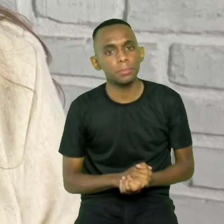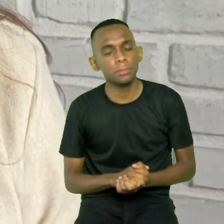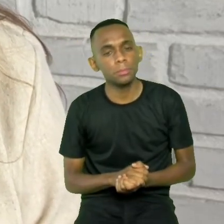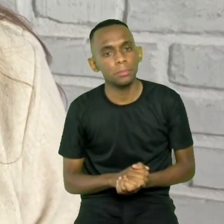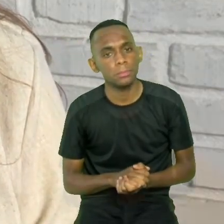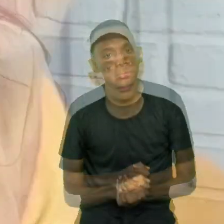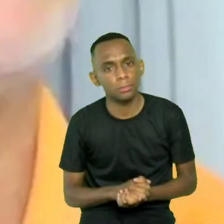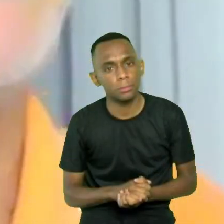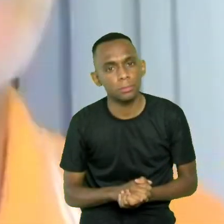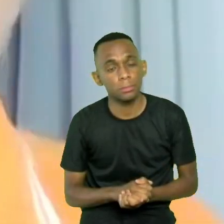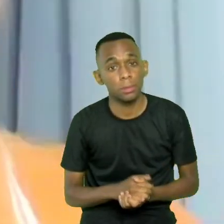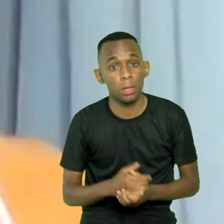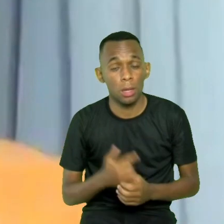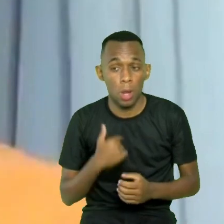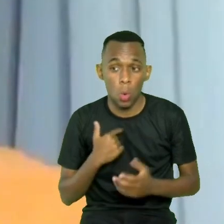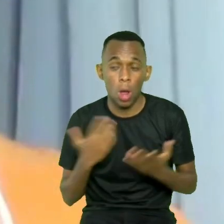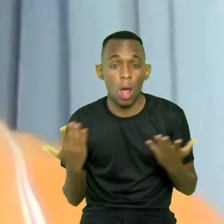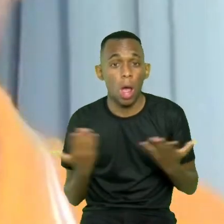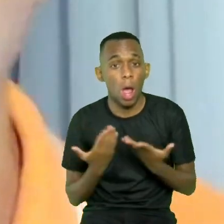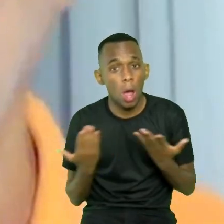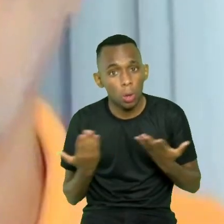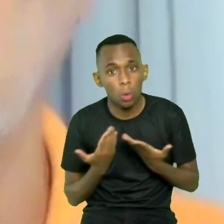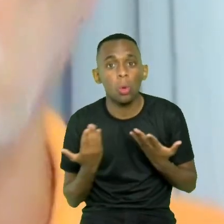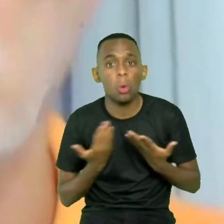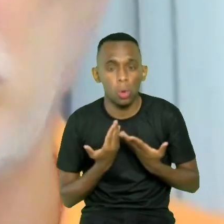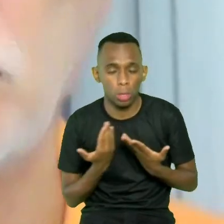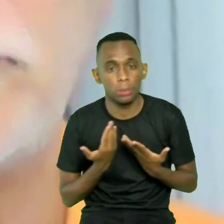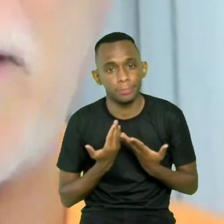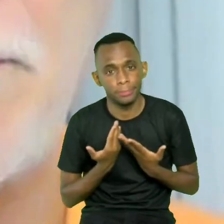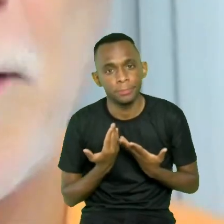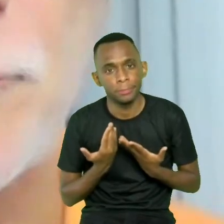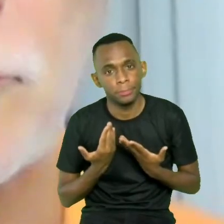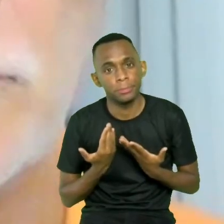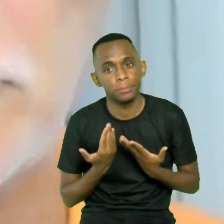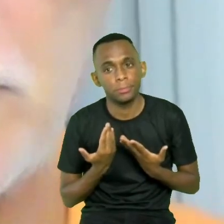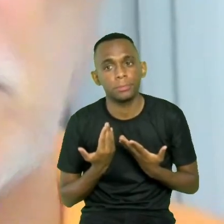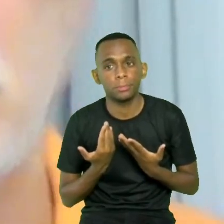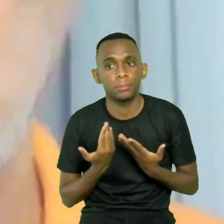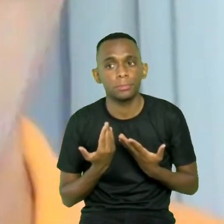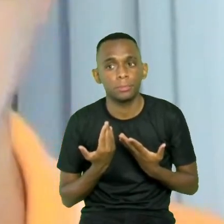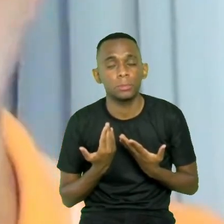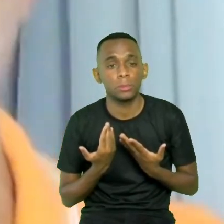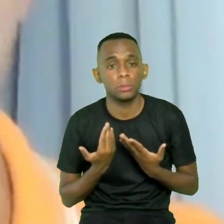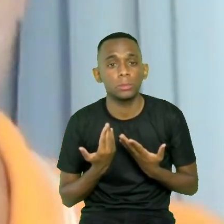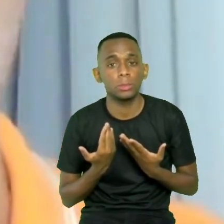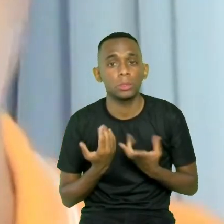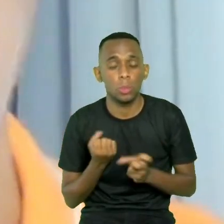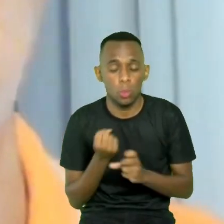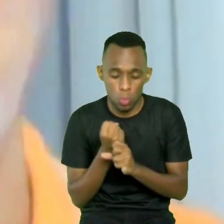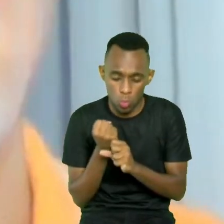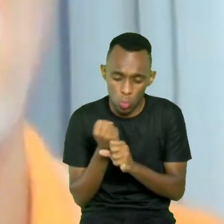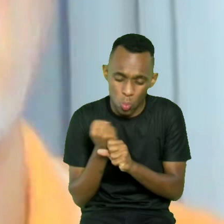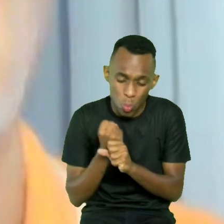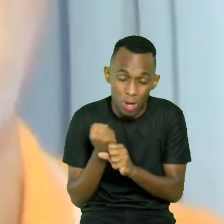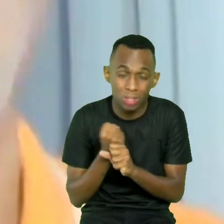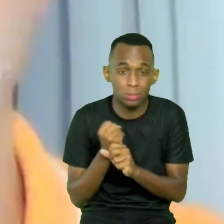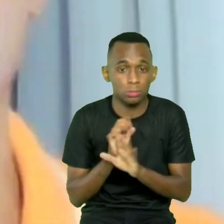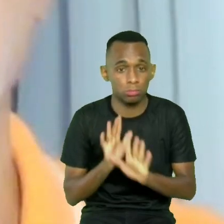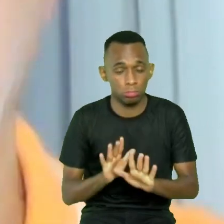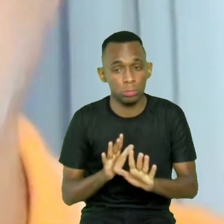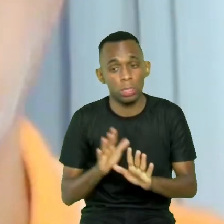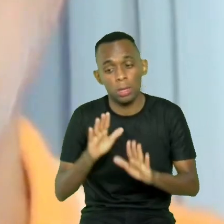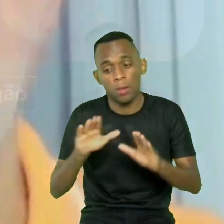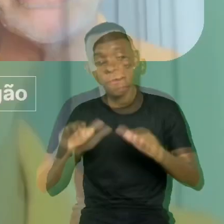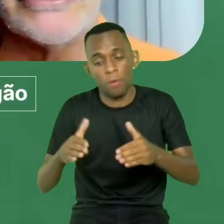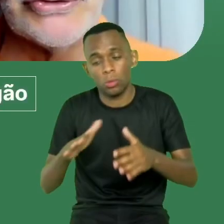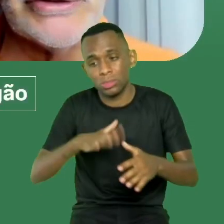Eu agora eu estou assim mais ou menos no ano sabático da literatura infantil. Escrevo